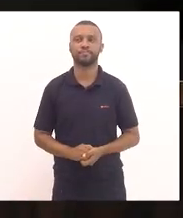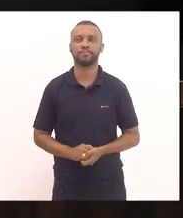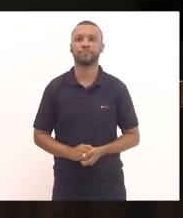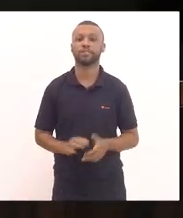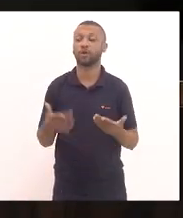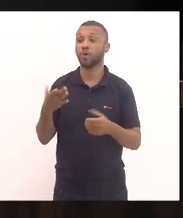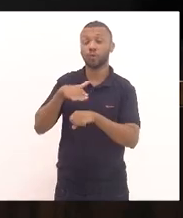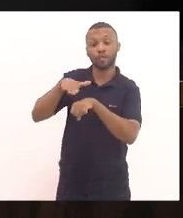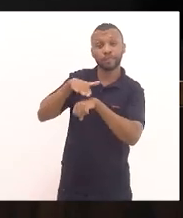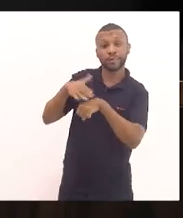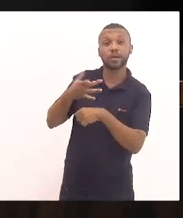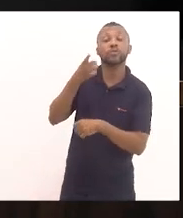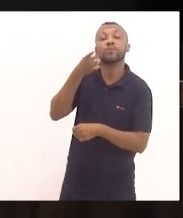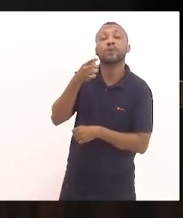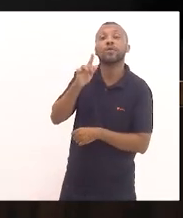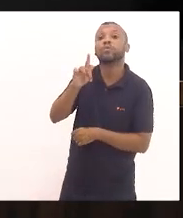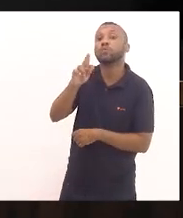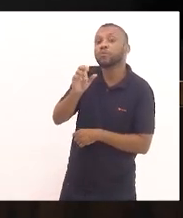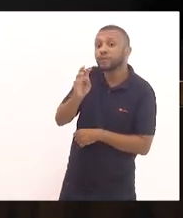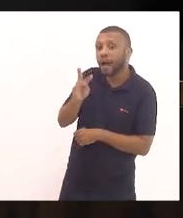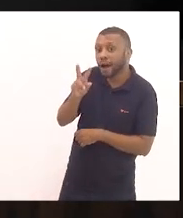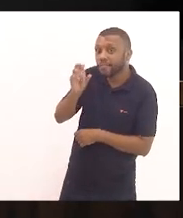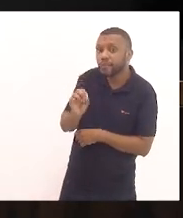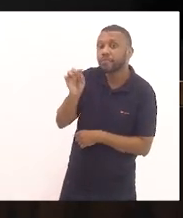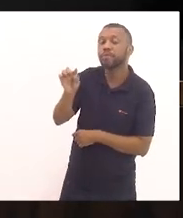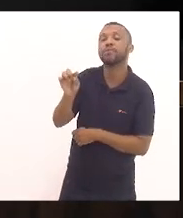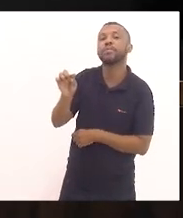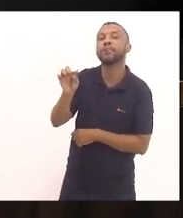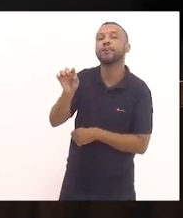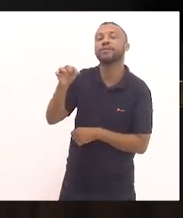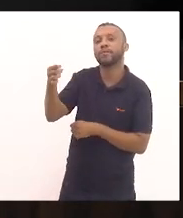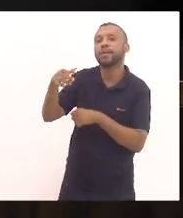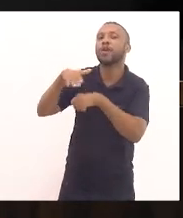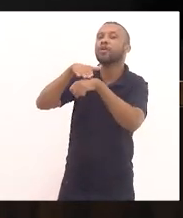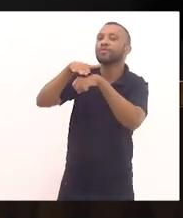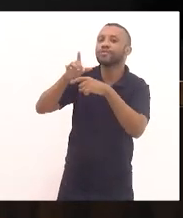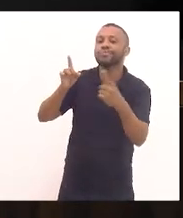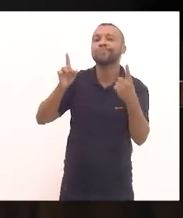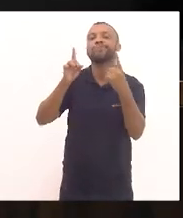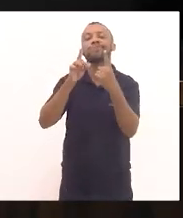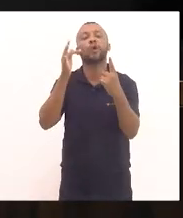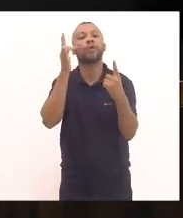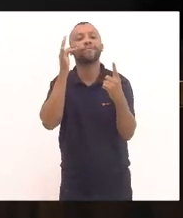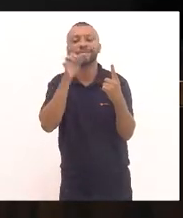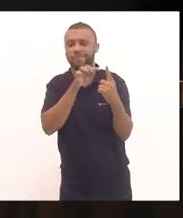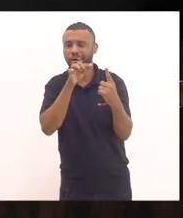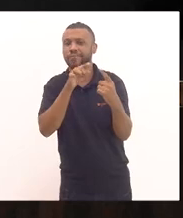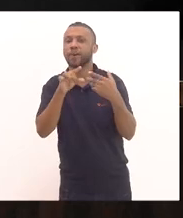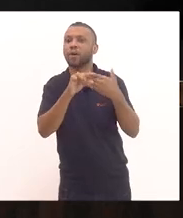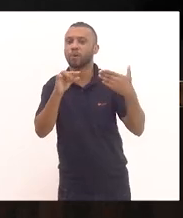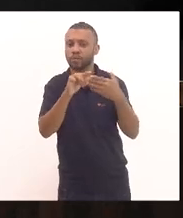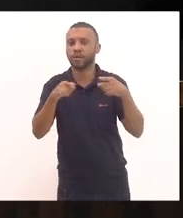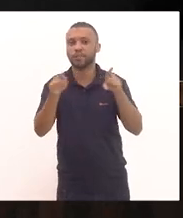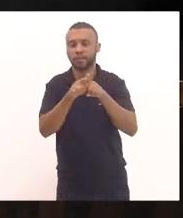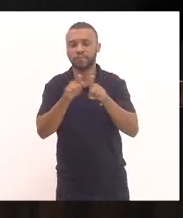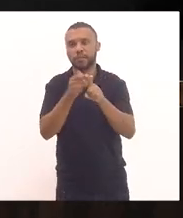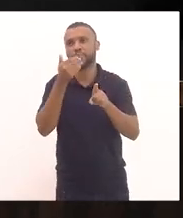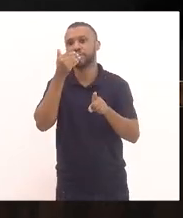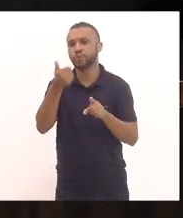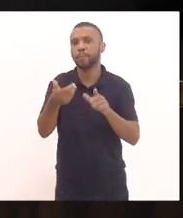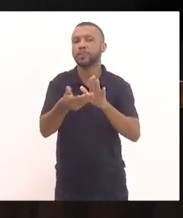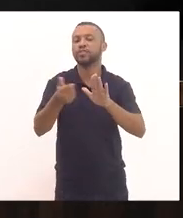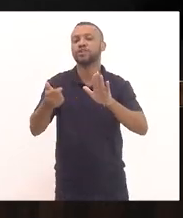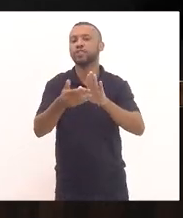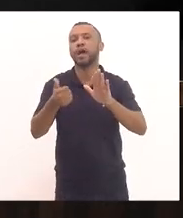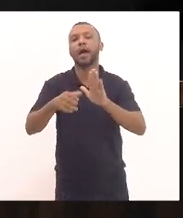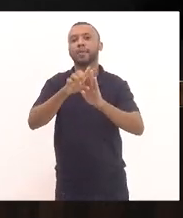deputado Gustavo Schmidt, e ele depois conversou com o autor, deputado Flávio, e vai no mesmo sentido da retirada das